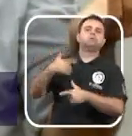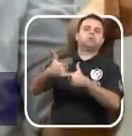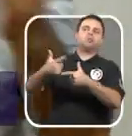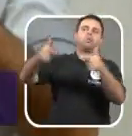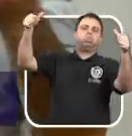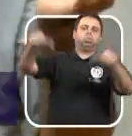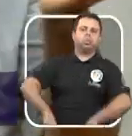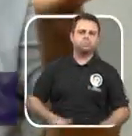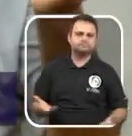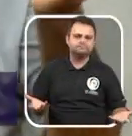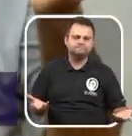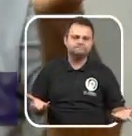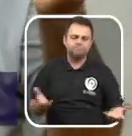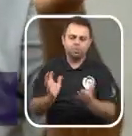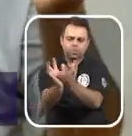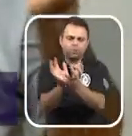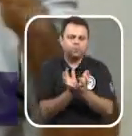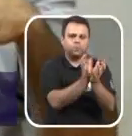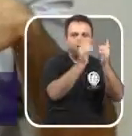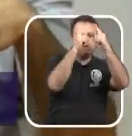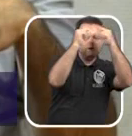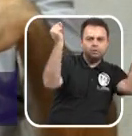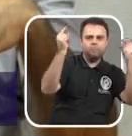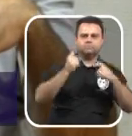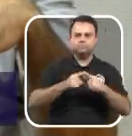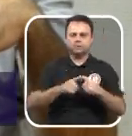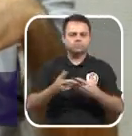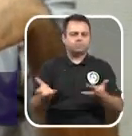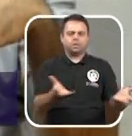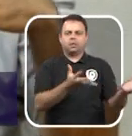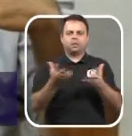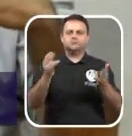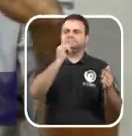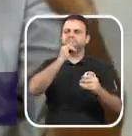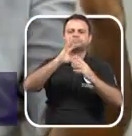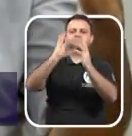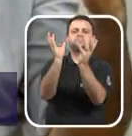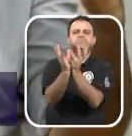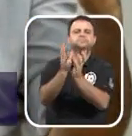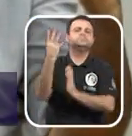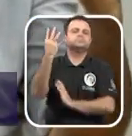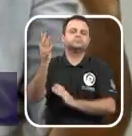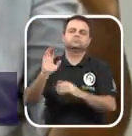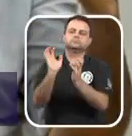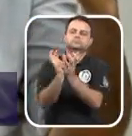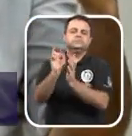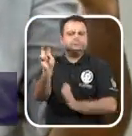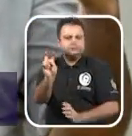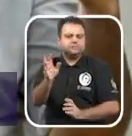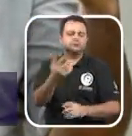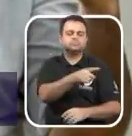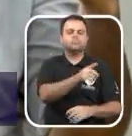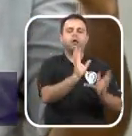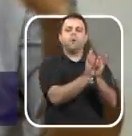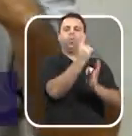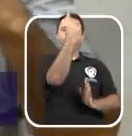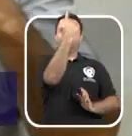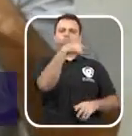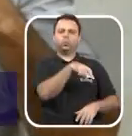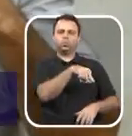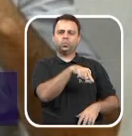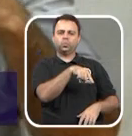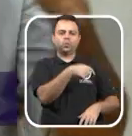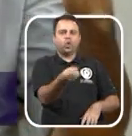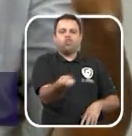carreira, você desmoraliza a carreira. Como é que uma pessoa que está na referência 4, 5 vai ganhar a mesma coisa que quem está na referência 1? Isso não